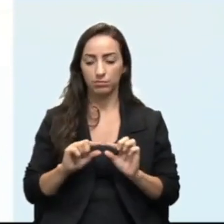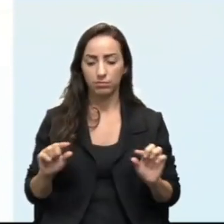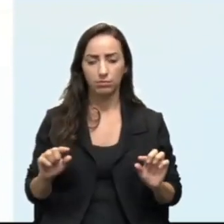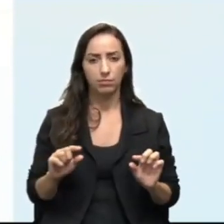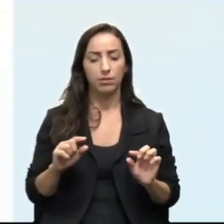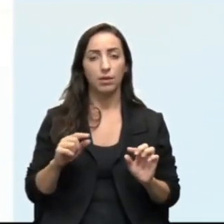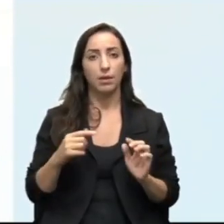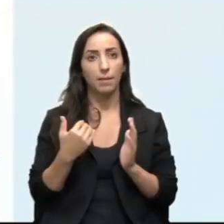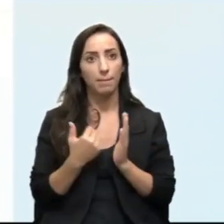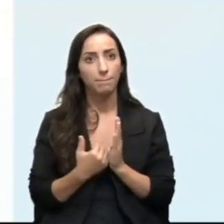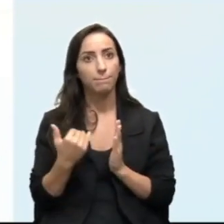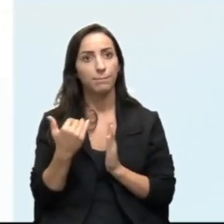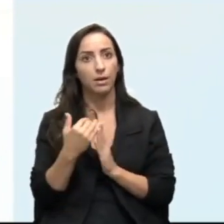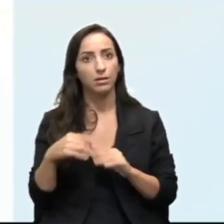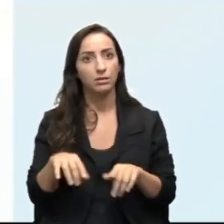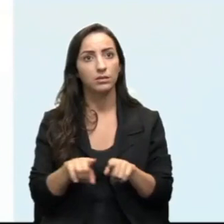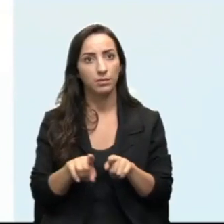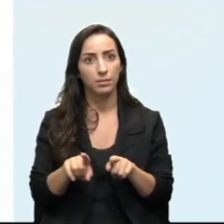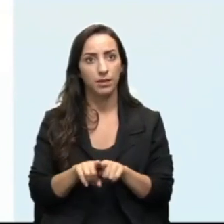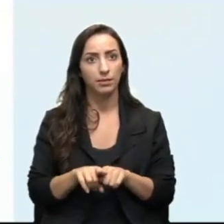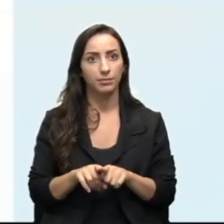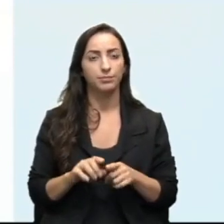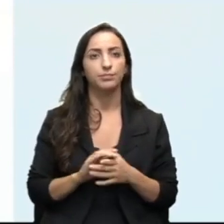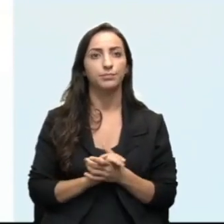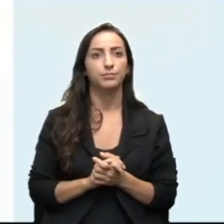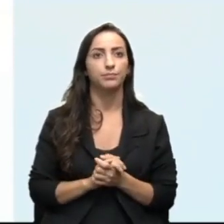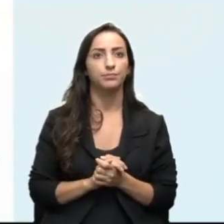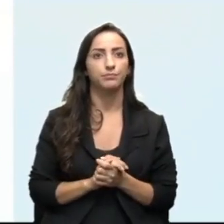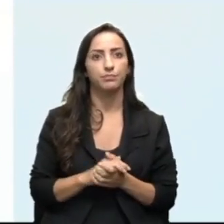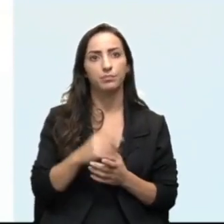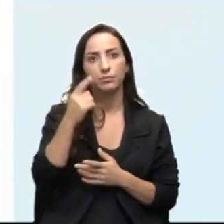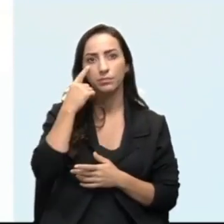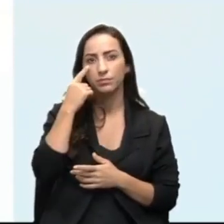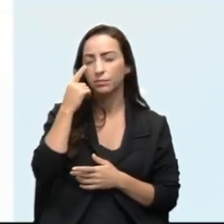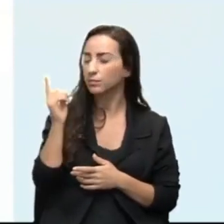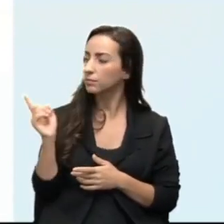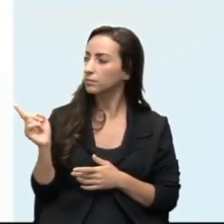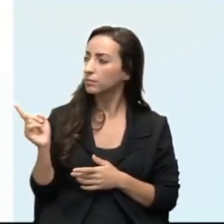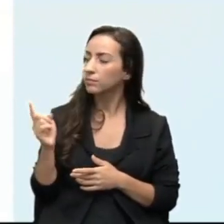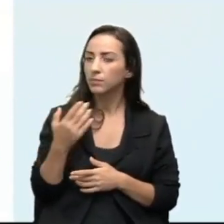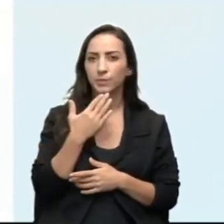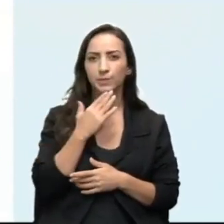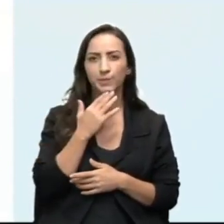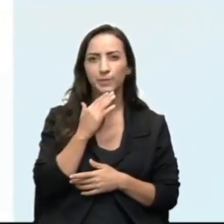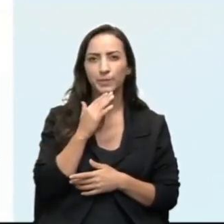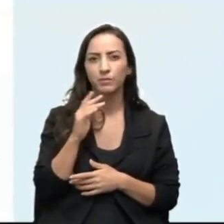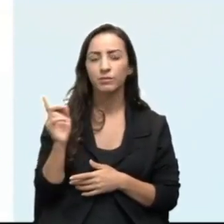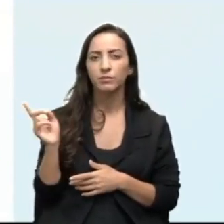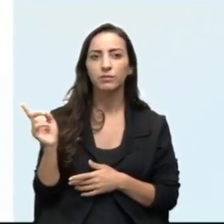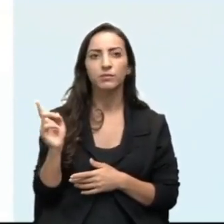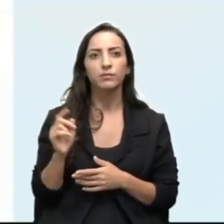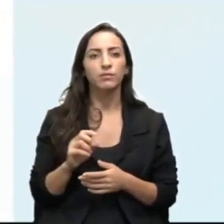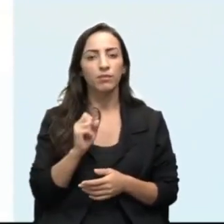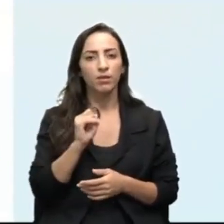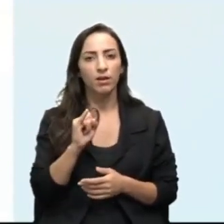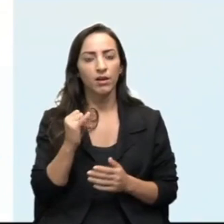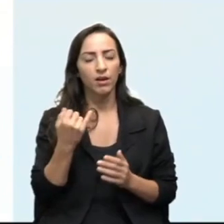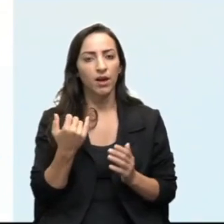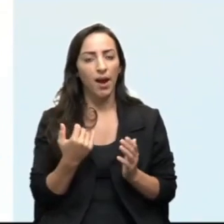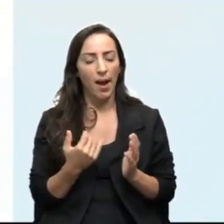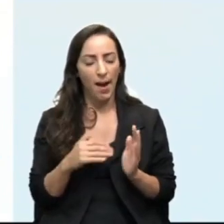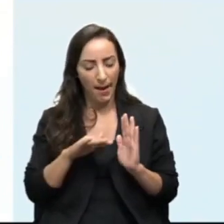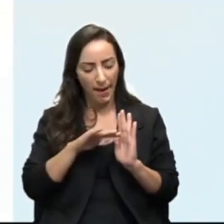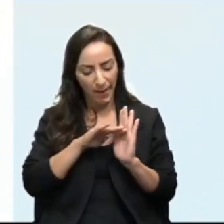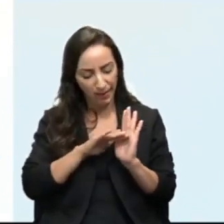são maiores na face inferior. Nós podemos ver aqui pela deformação linear que quanto mais eu me afasto da